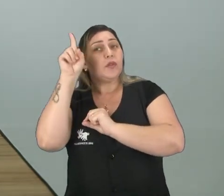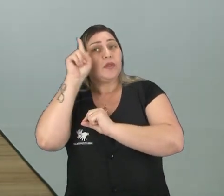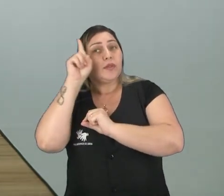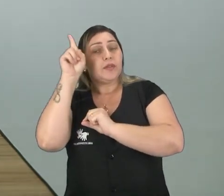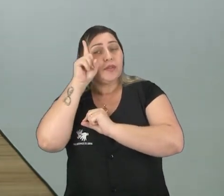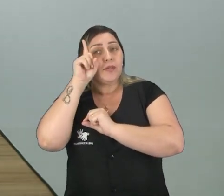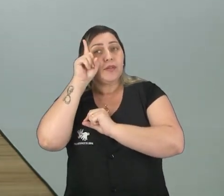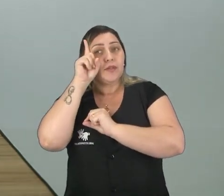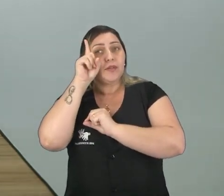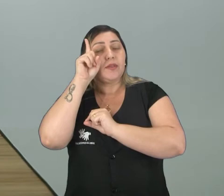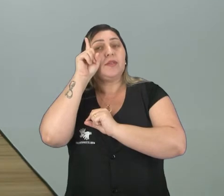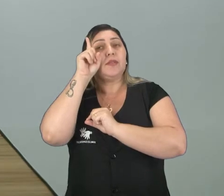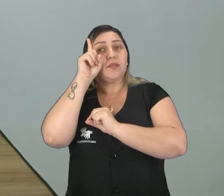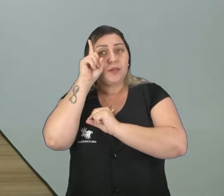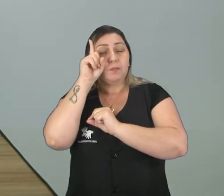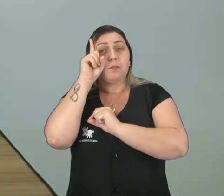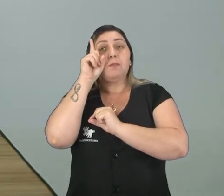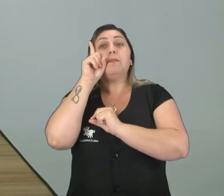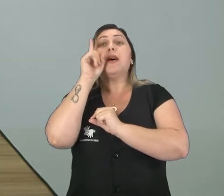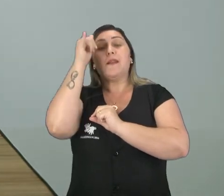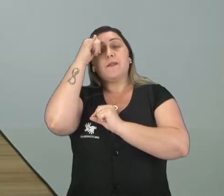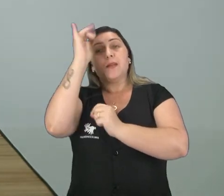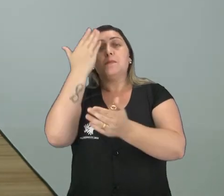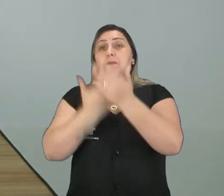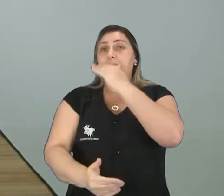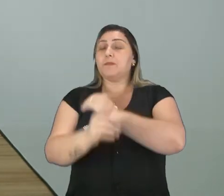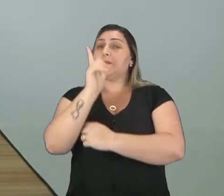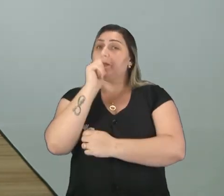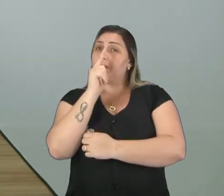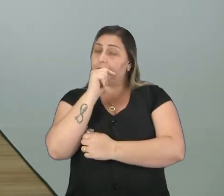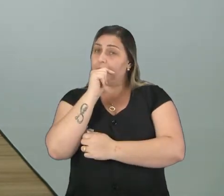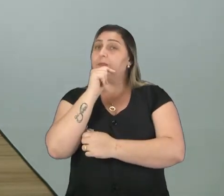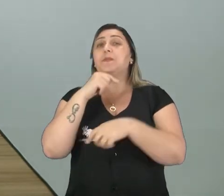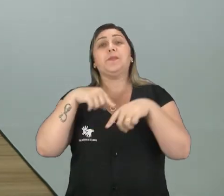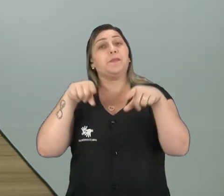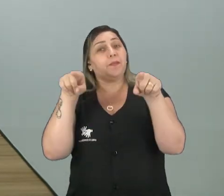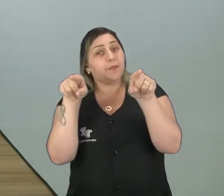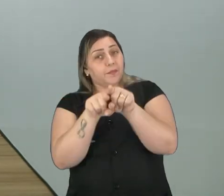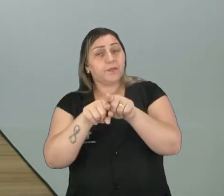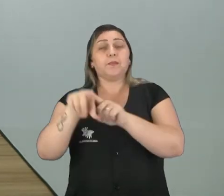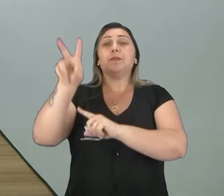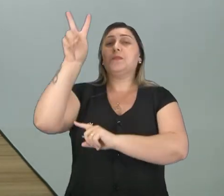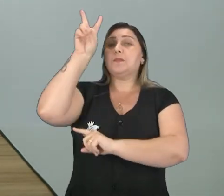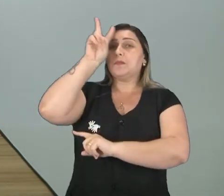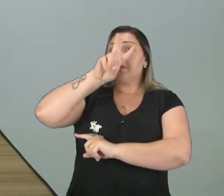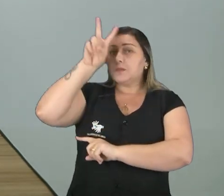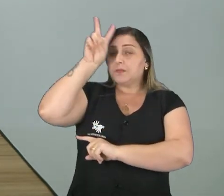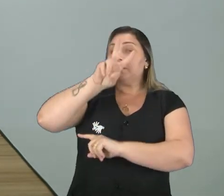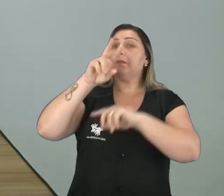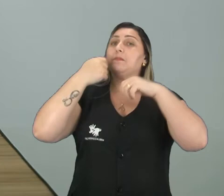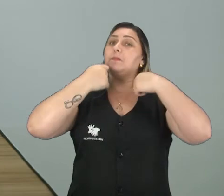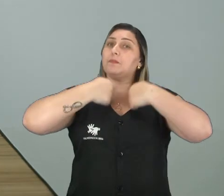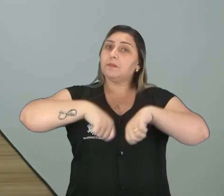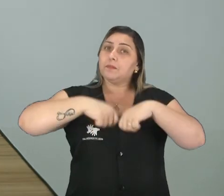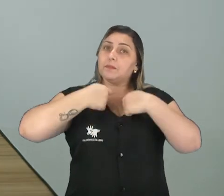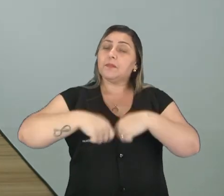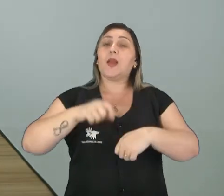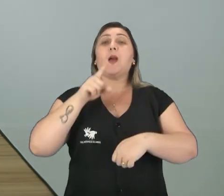dia a dia para a economia da água. Assim também, lembrando que